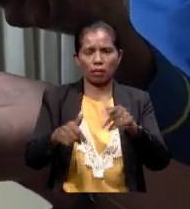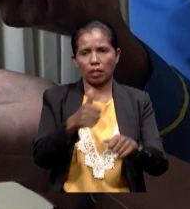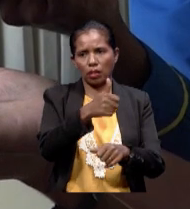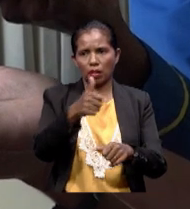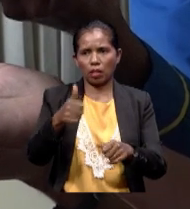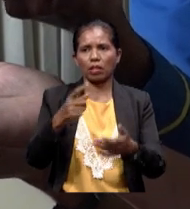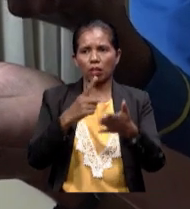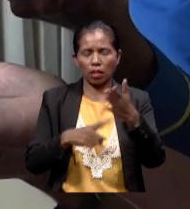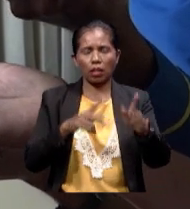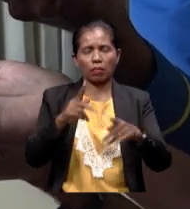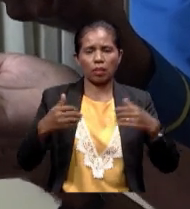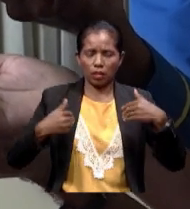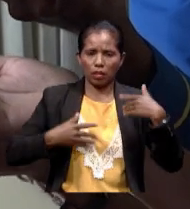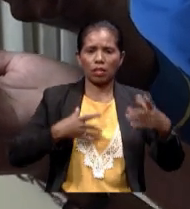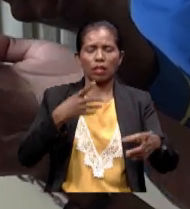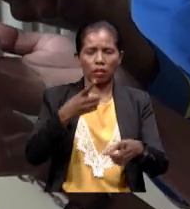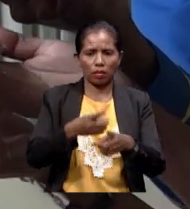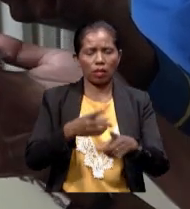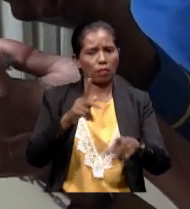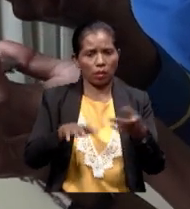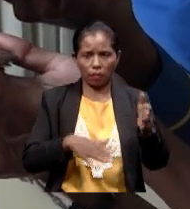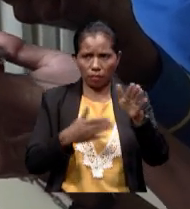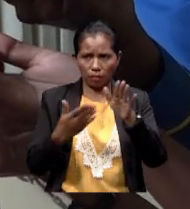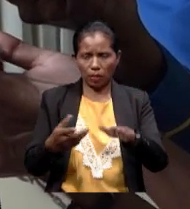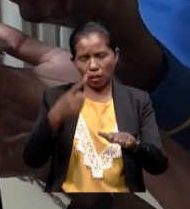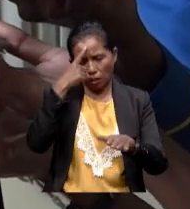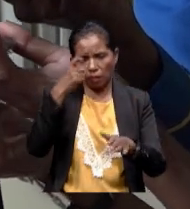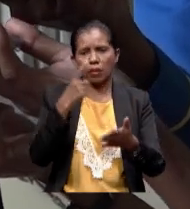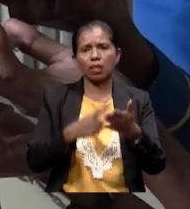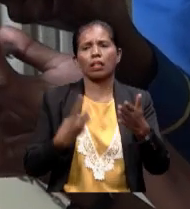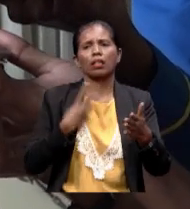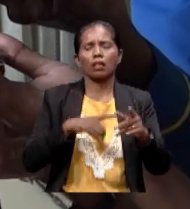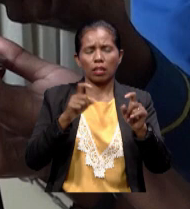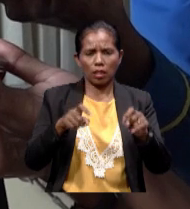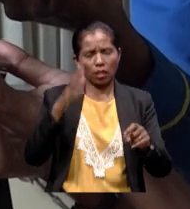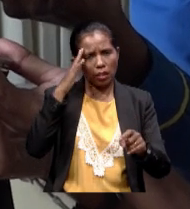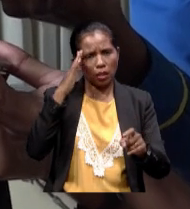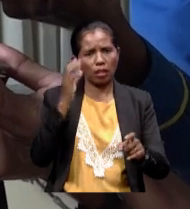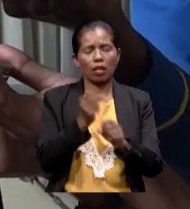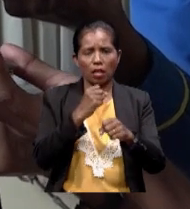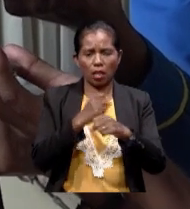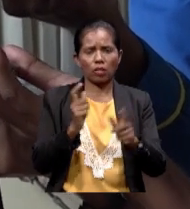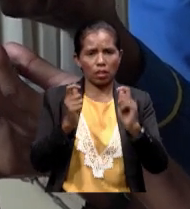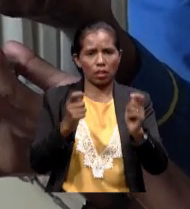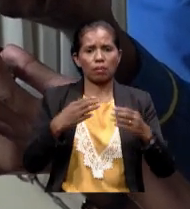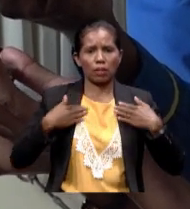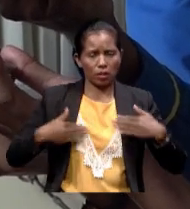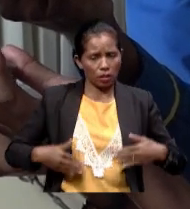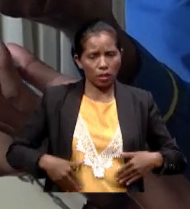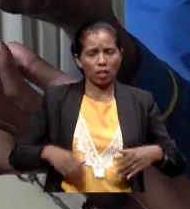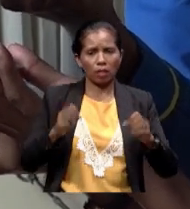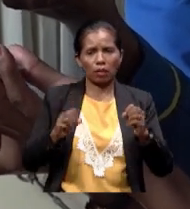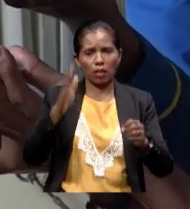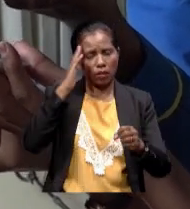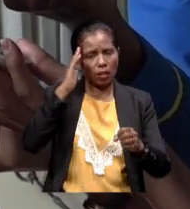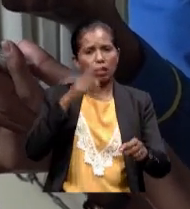ema nem nina direito ema nem mate mate tanseri ta tem katene autopsi nem para la os atu halo a prioridade de